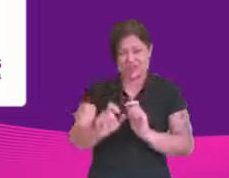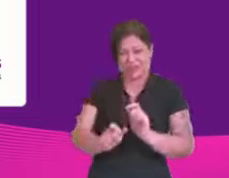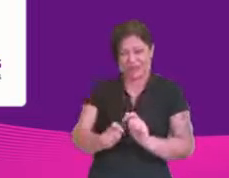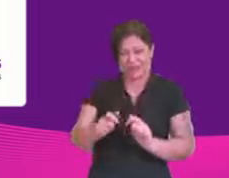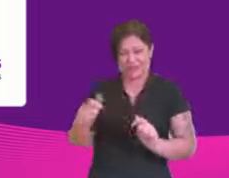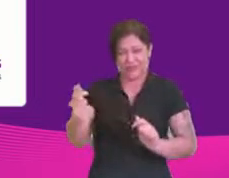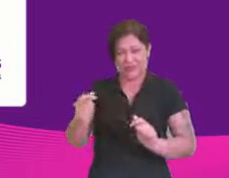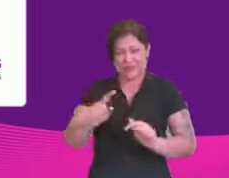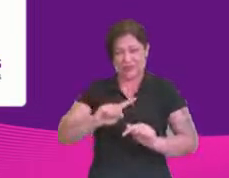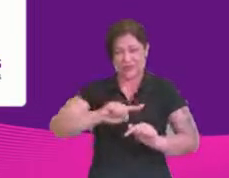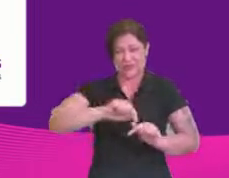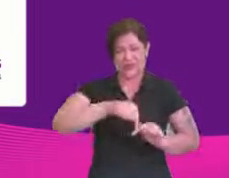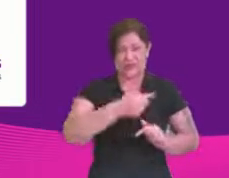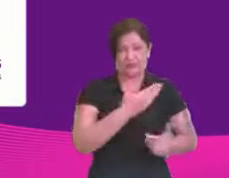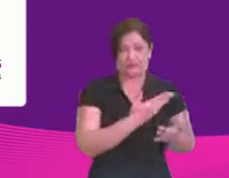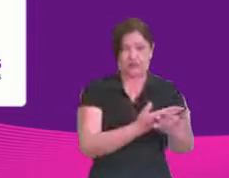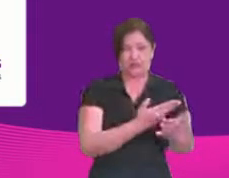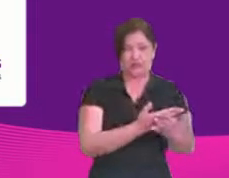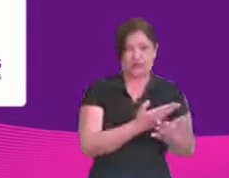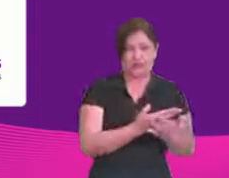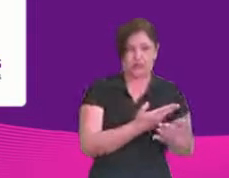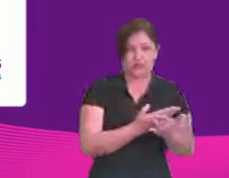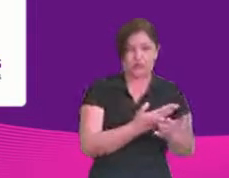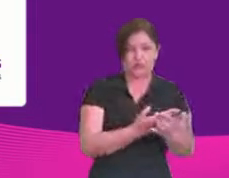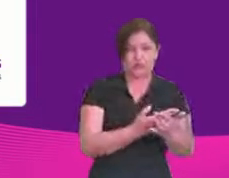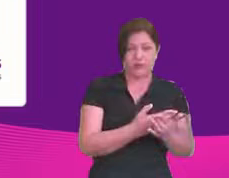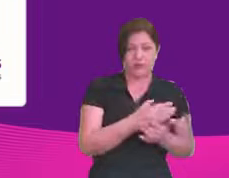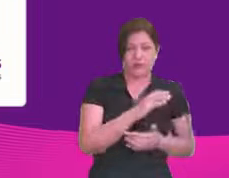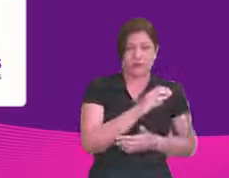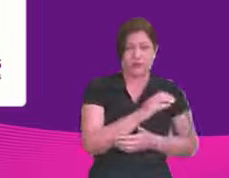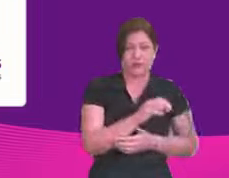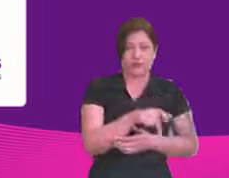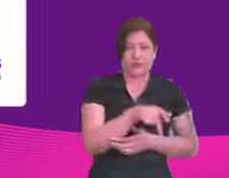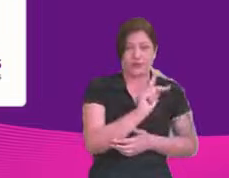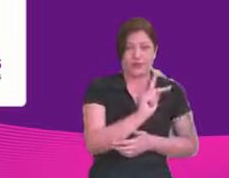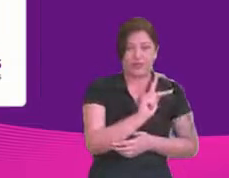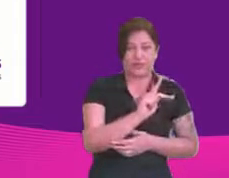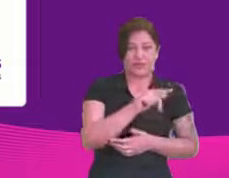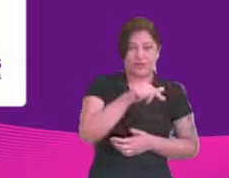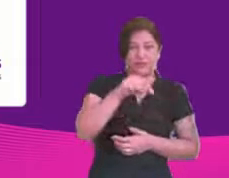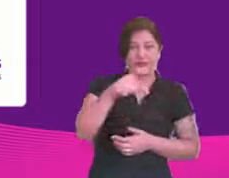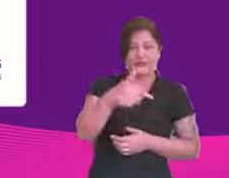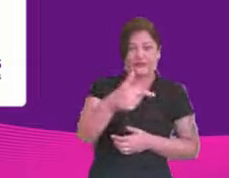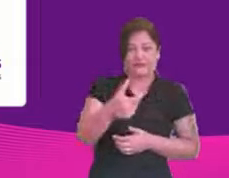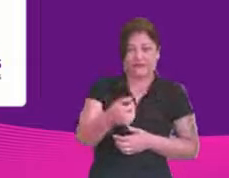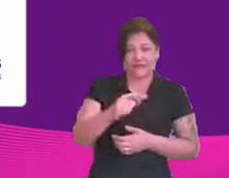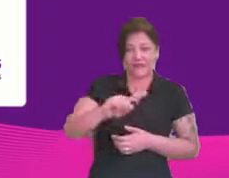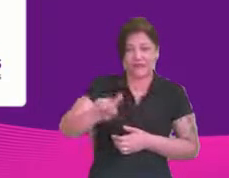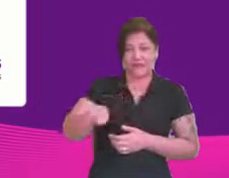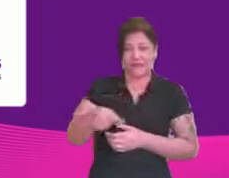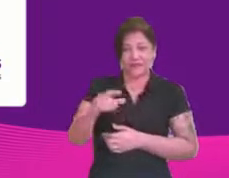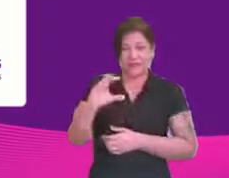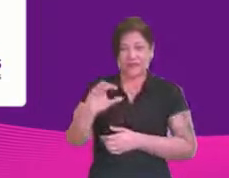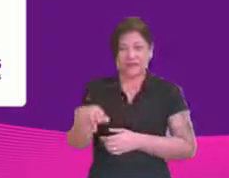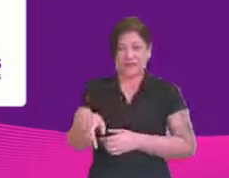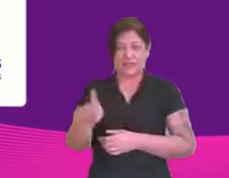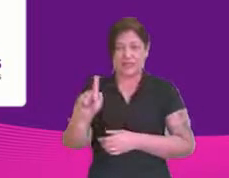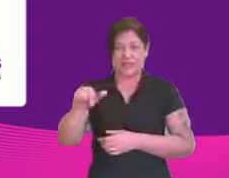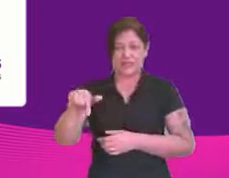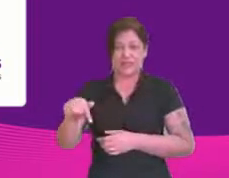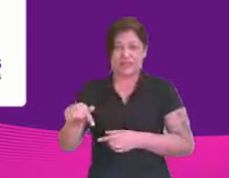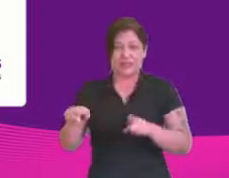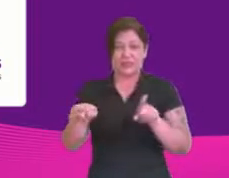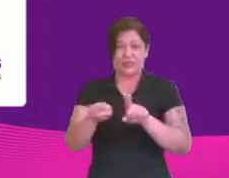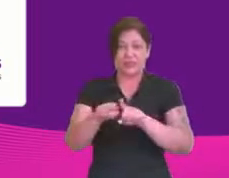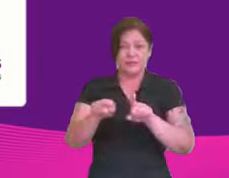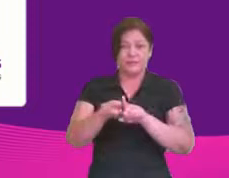imunohistoquímico, com positividade para CK20 e negatividade para CK7, favoreceu a origem do trato